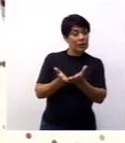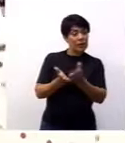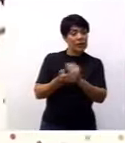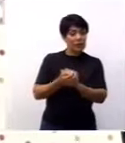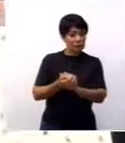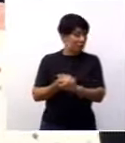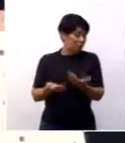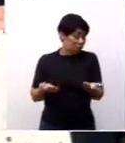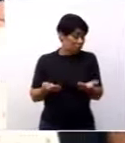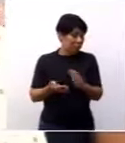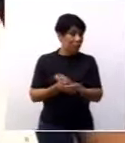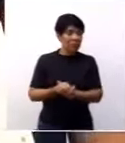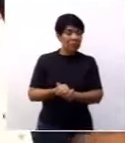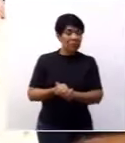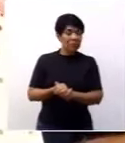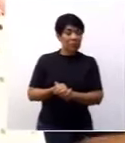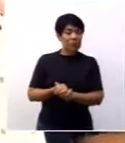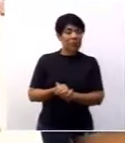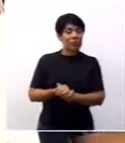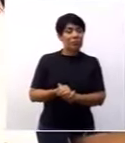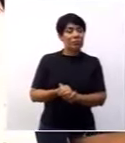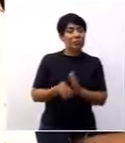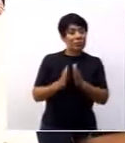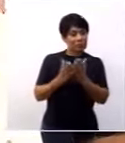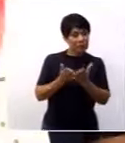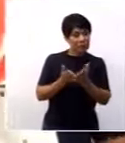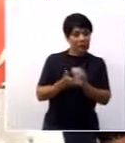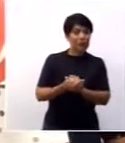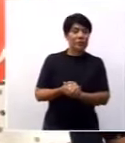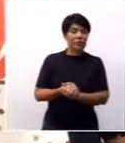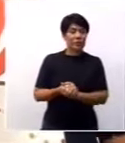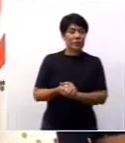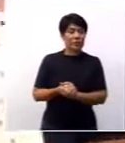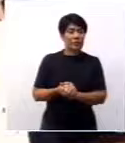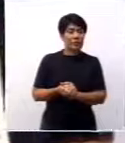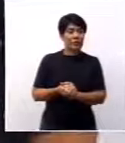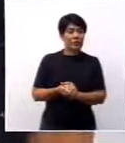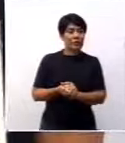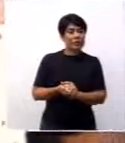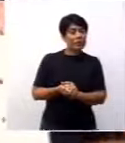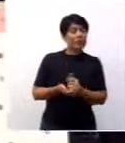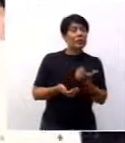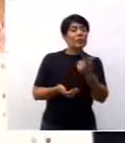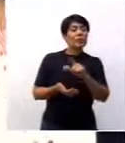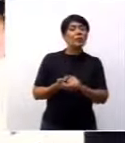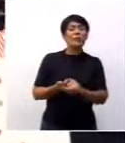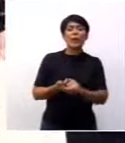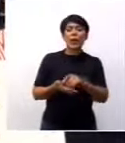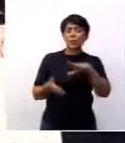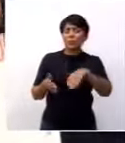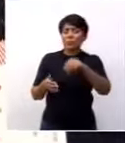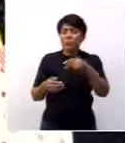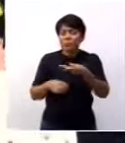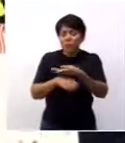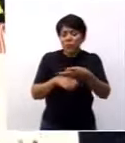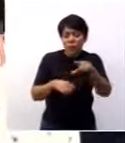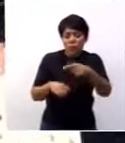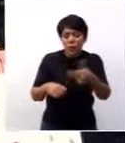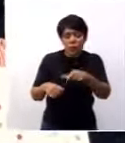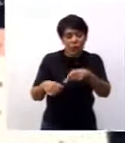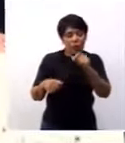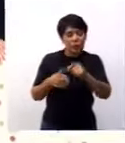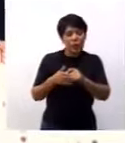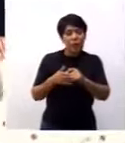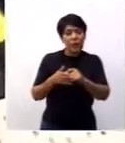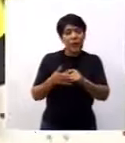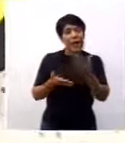um livro, as obras da FUVEST, certo? Quando eu trago aqui também o